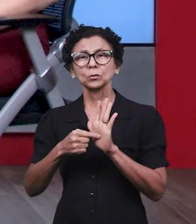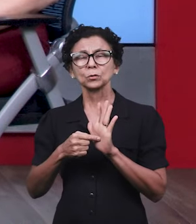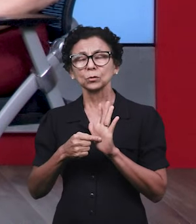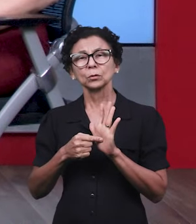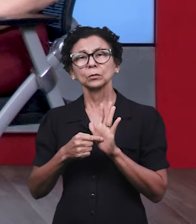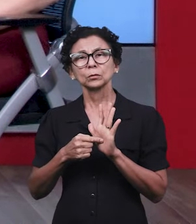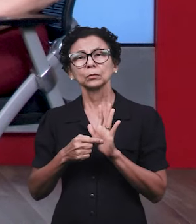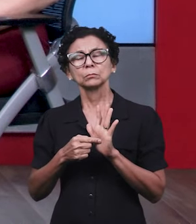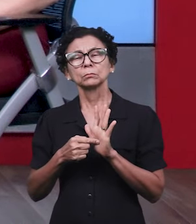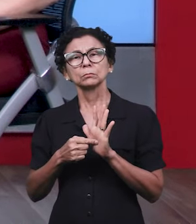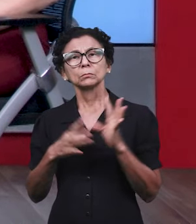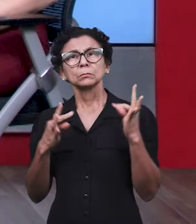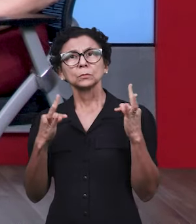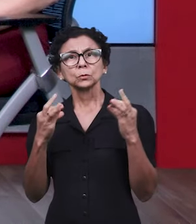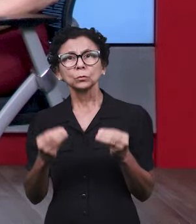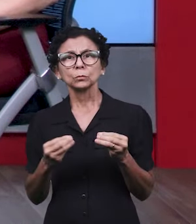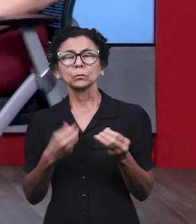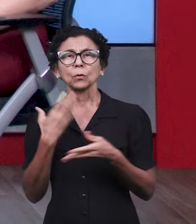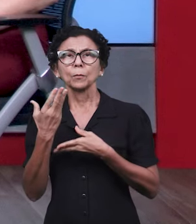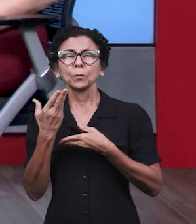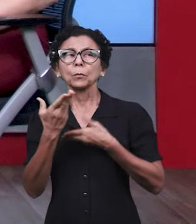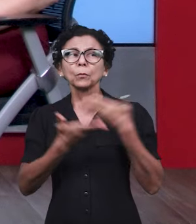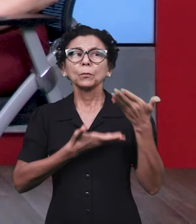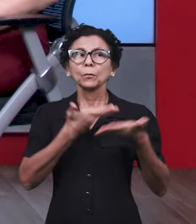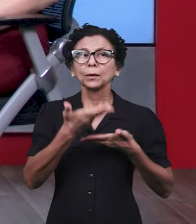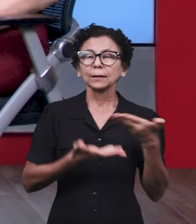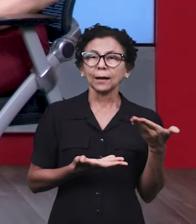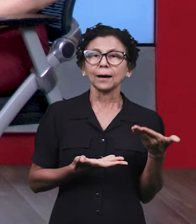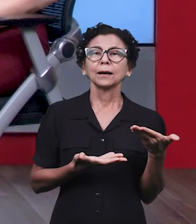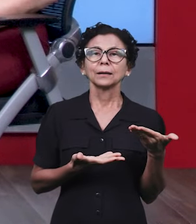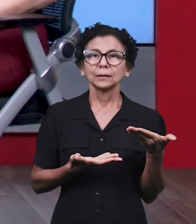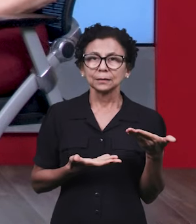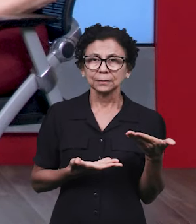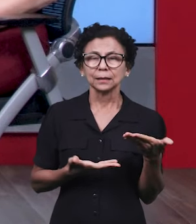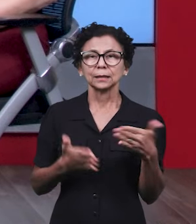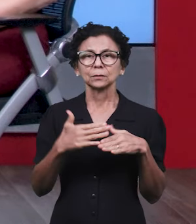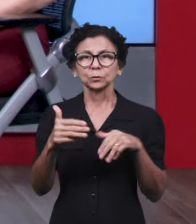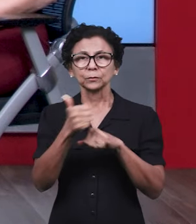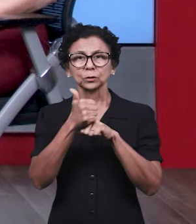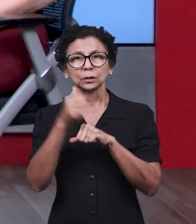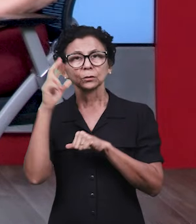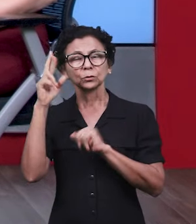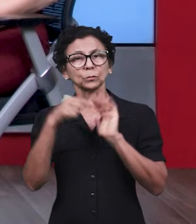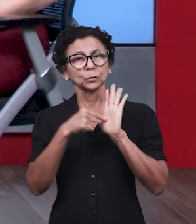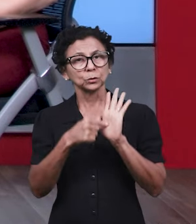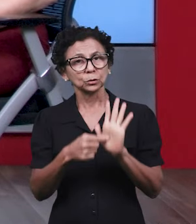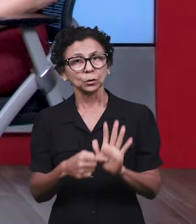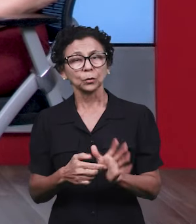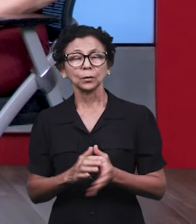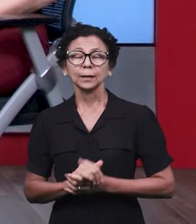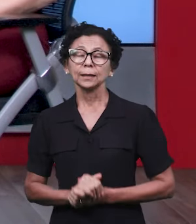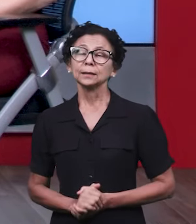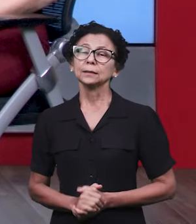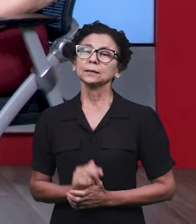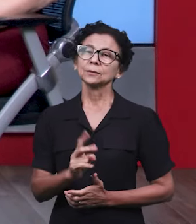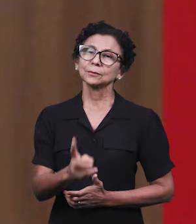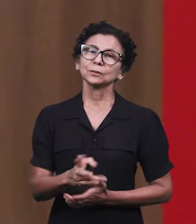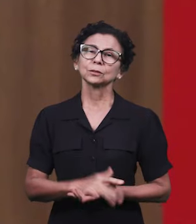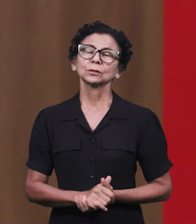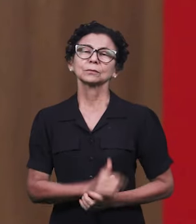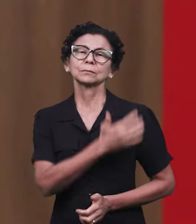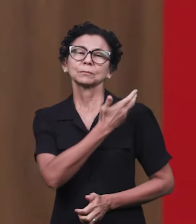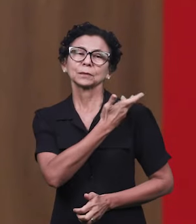ainda seus enfrentamentos, sofre ainda o processo de discriminação em algumas situações, né, mas ele teve